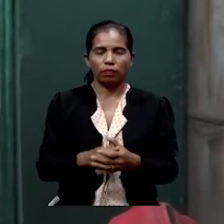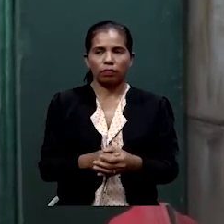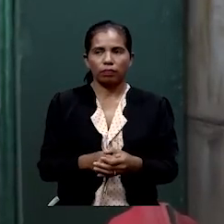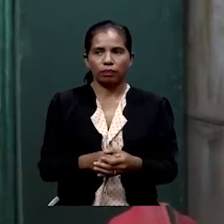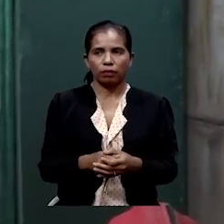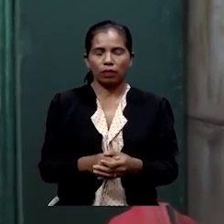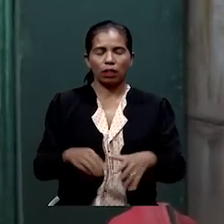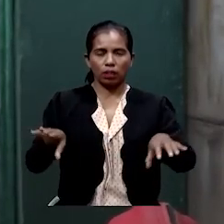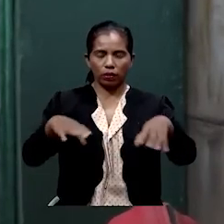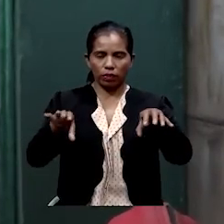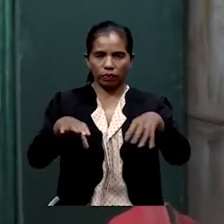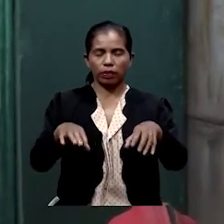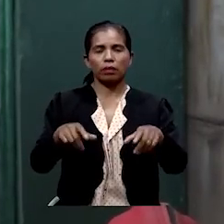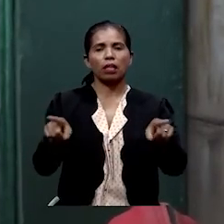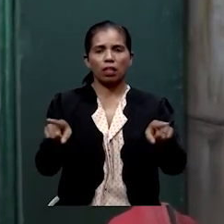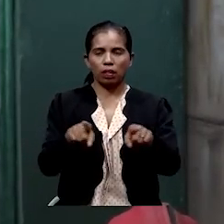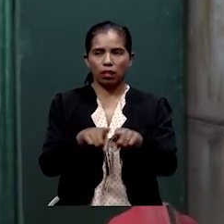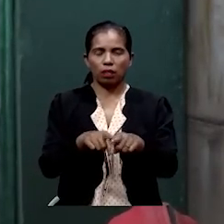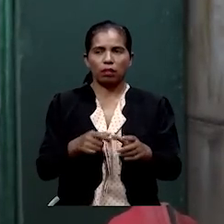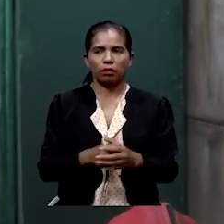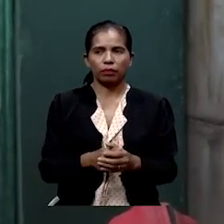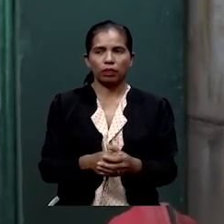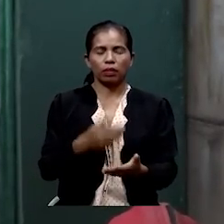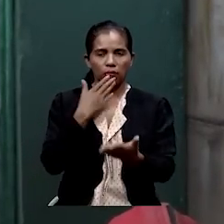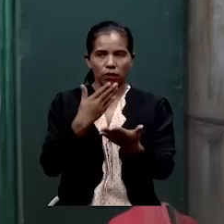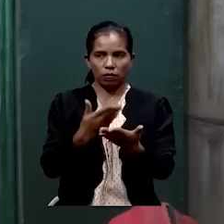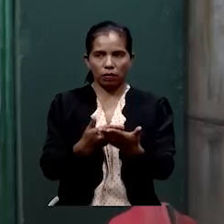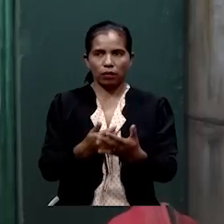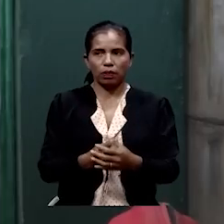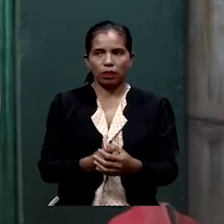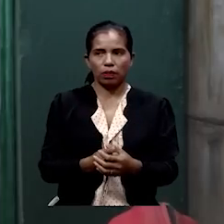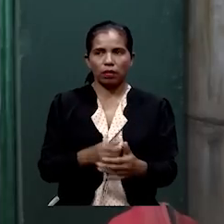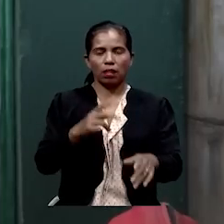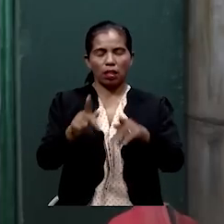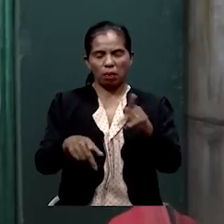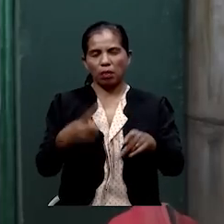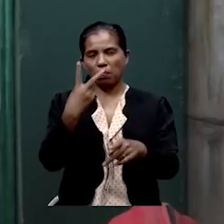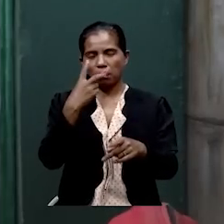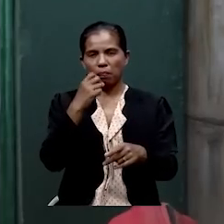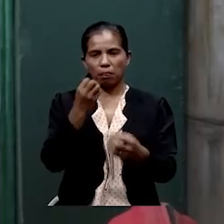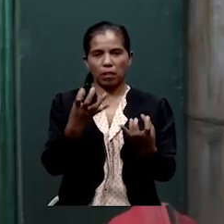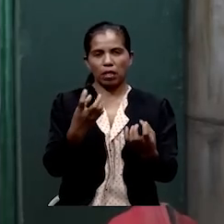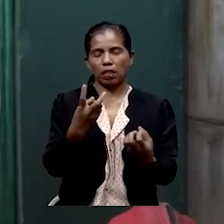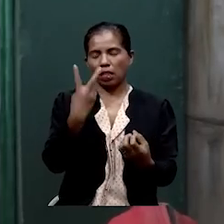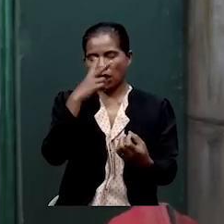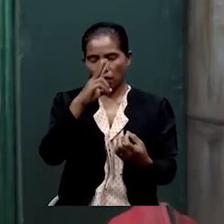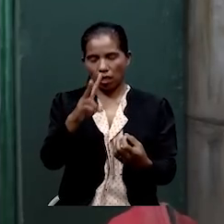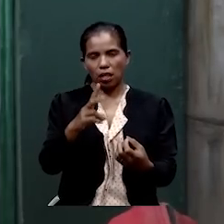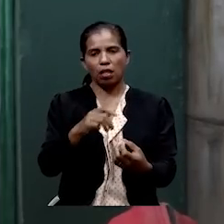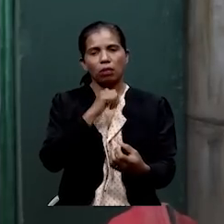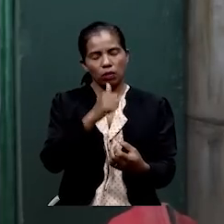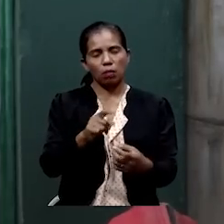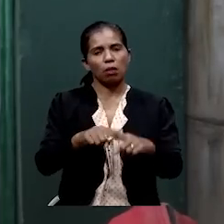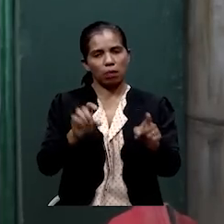ansa servisune ansa dia mungkin ema barak mak lagosta misal apa haune